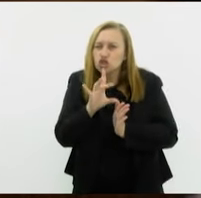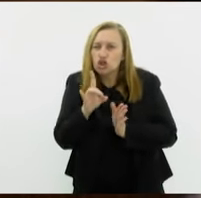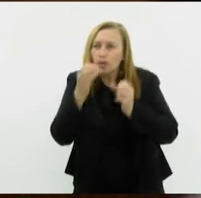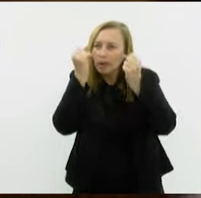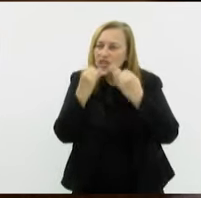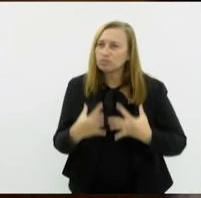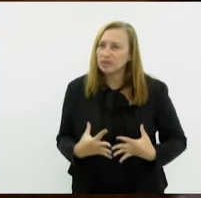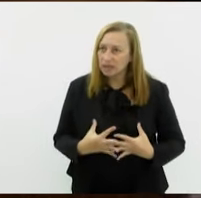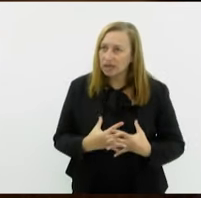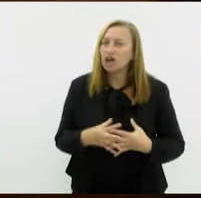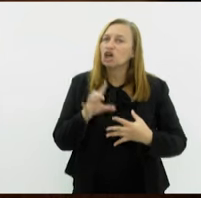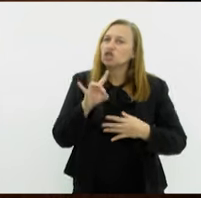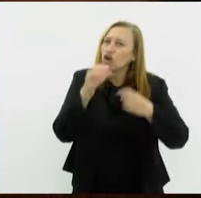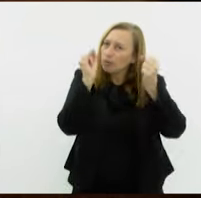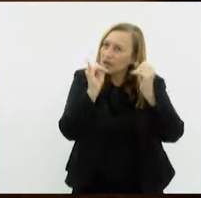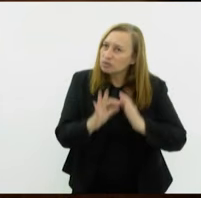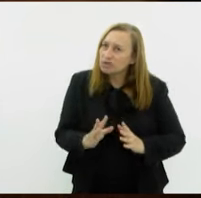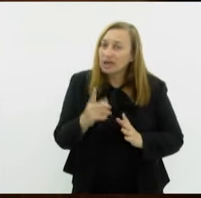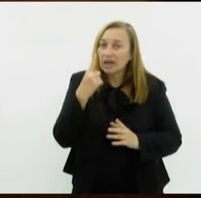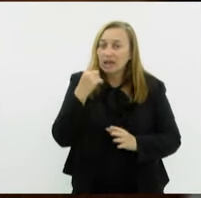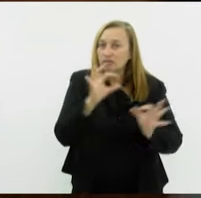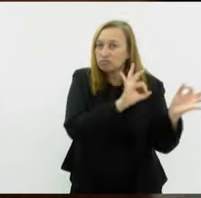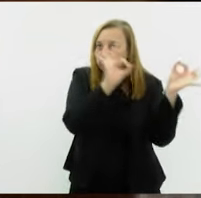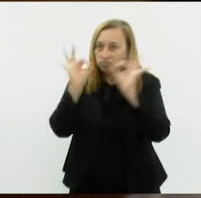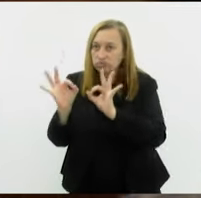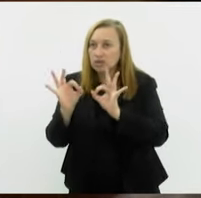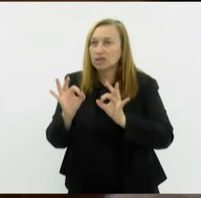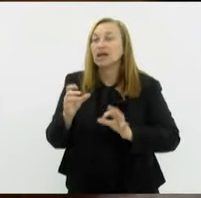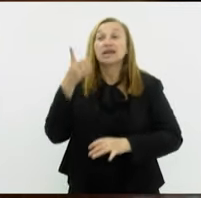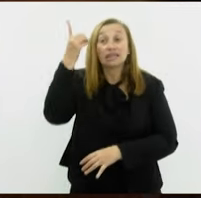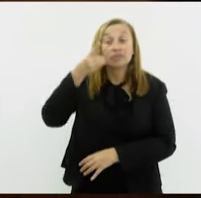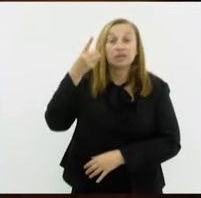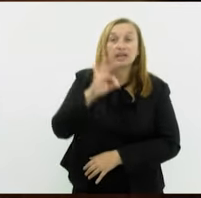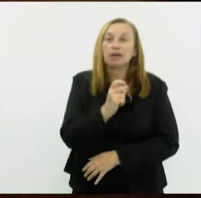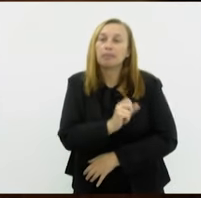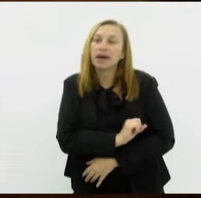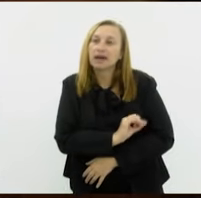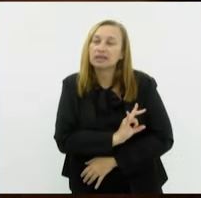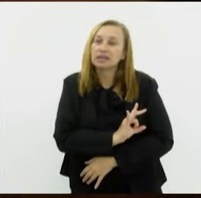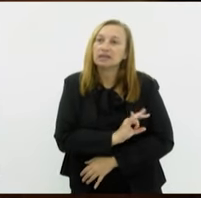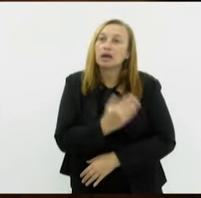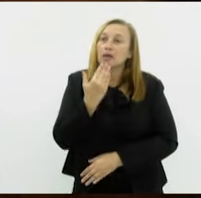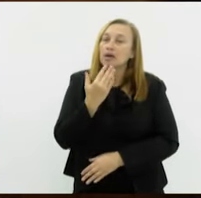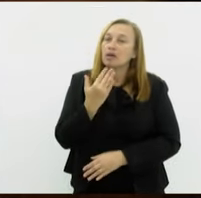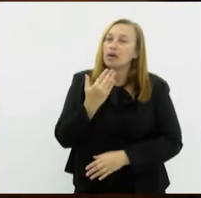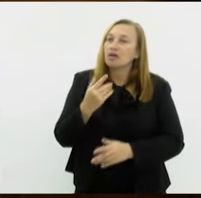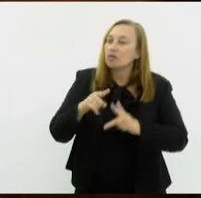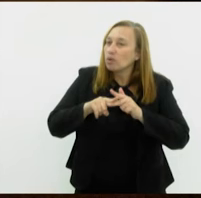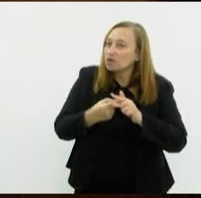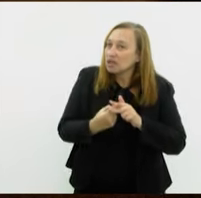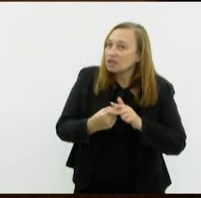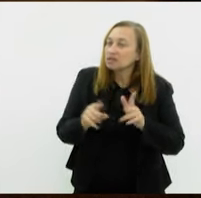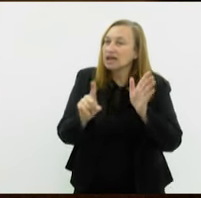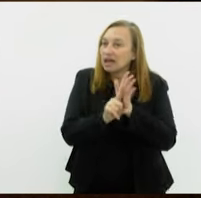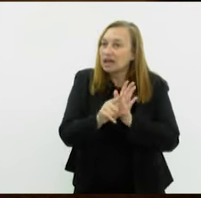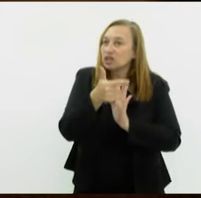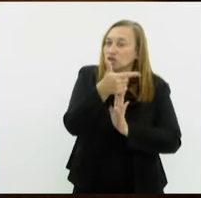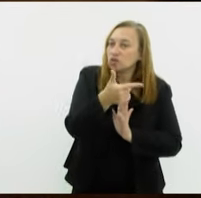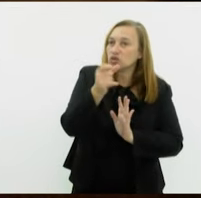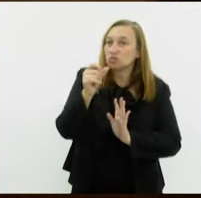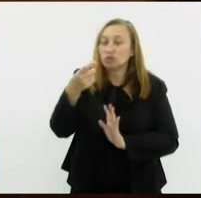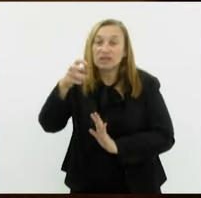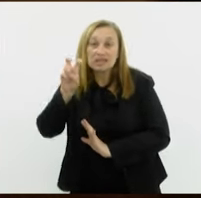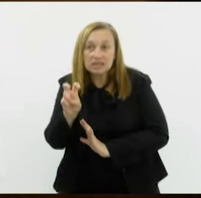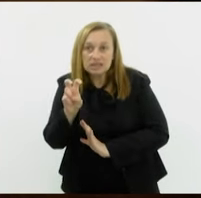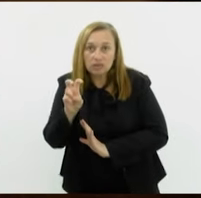quem nos só para quem nos assiste brevemente. A deputada Marta fez uma alteração da lei de 2005